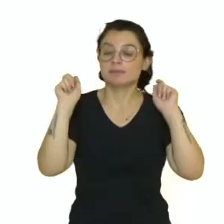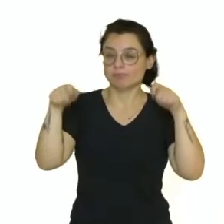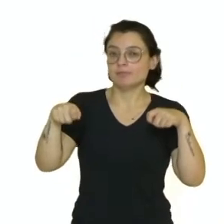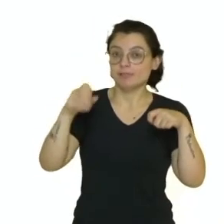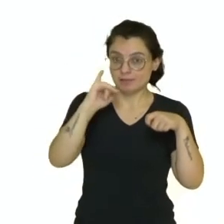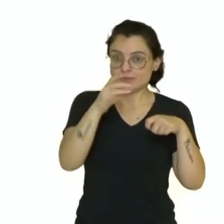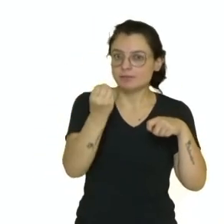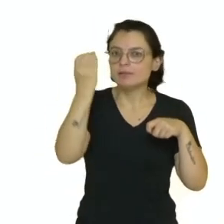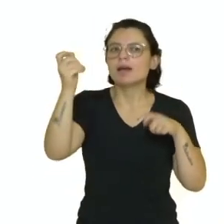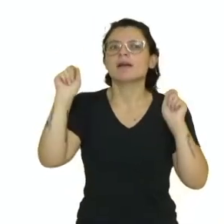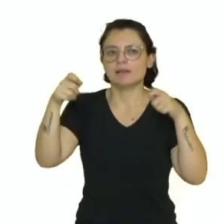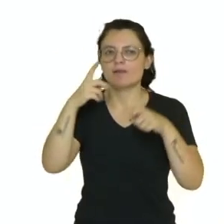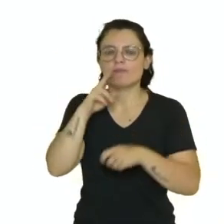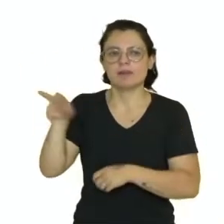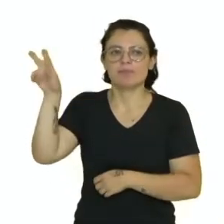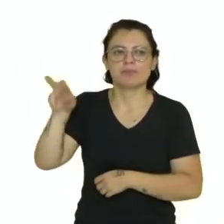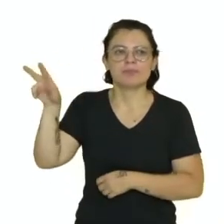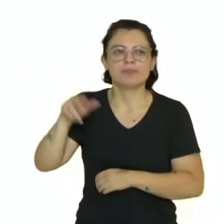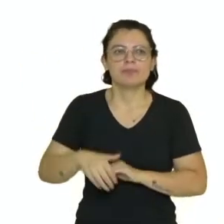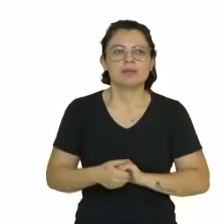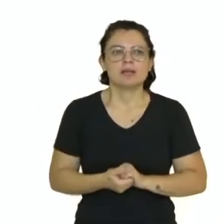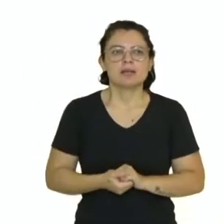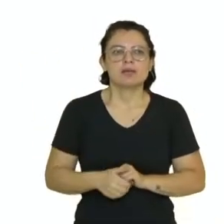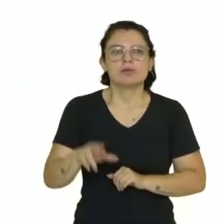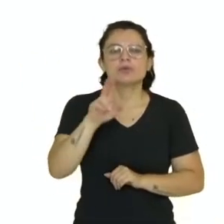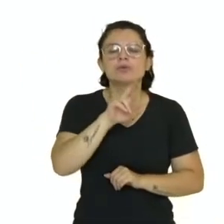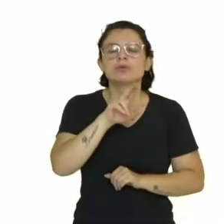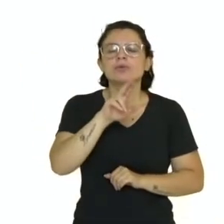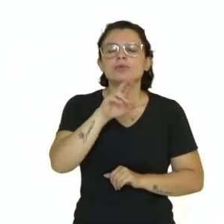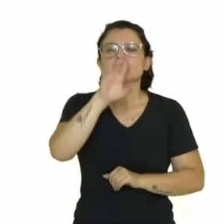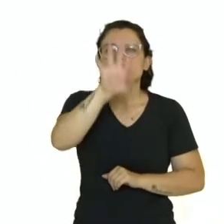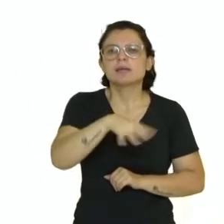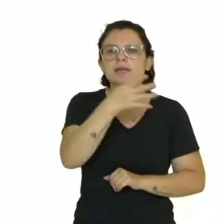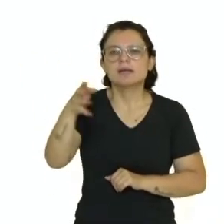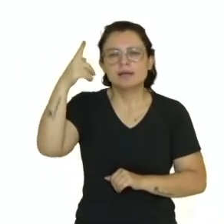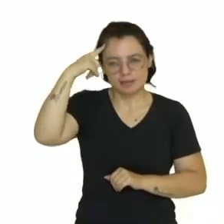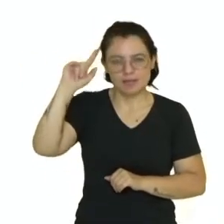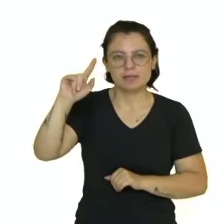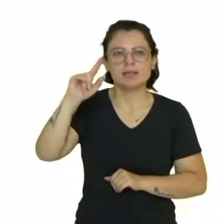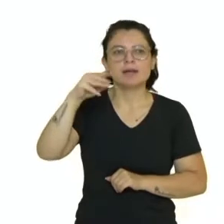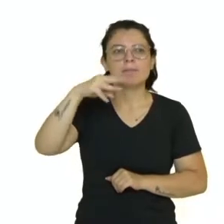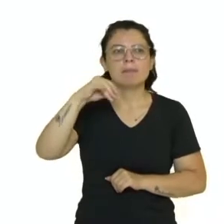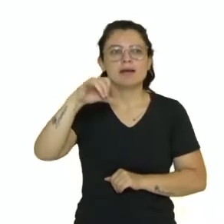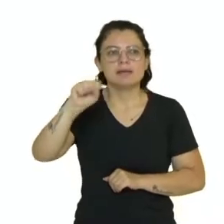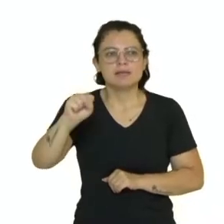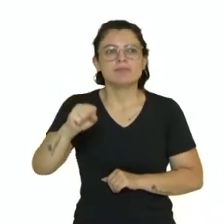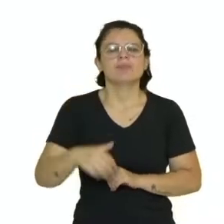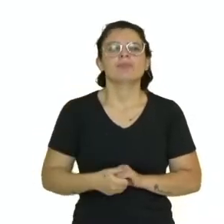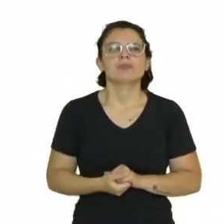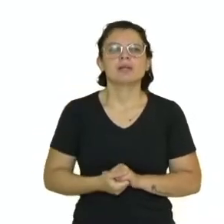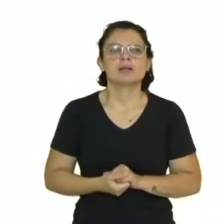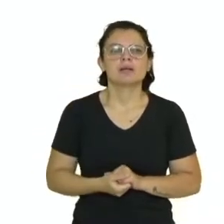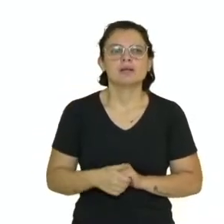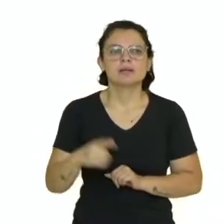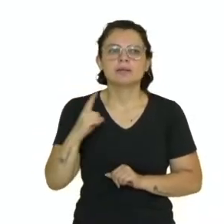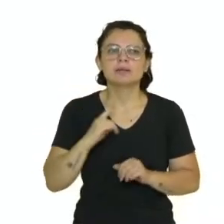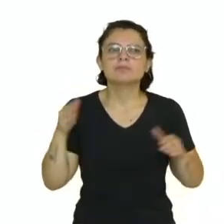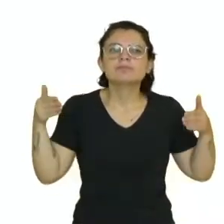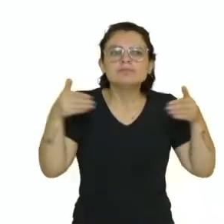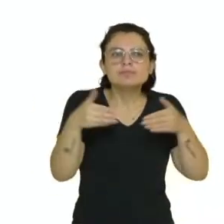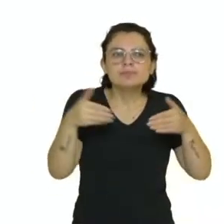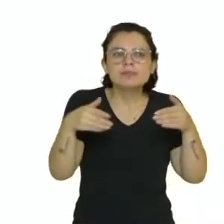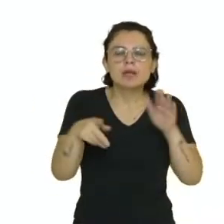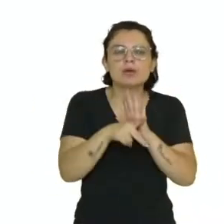essas construções. Calendário maia. Destacaram-se no campo da astronomia.